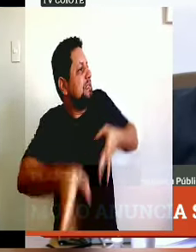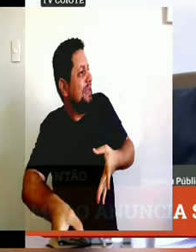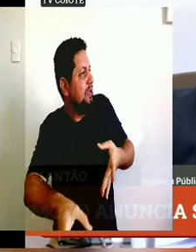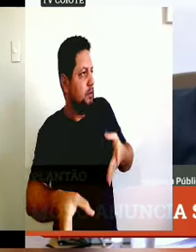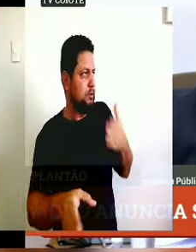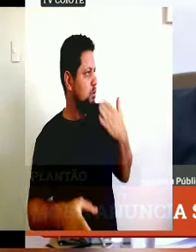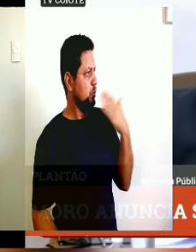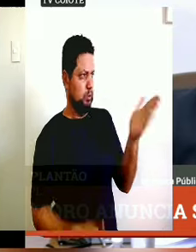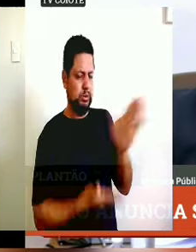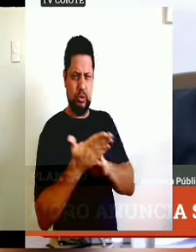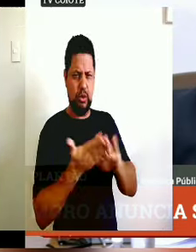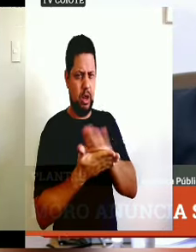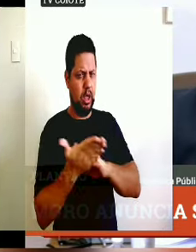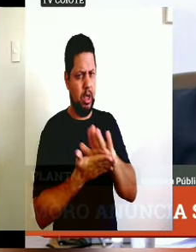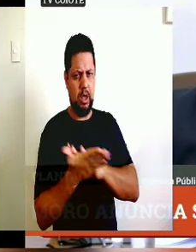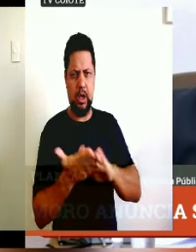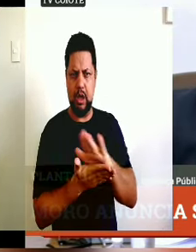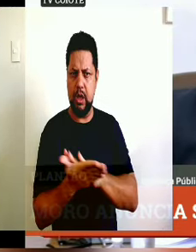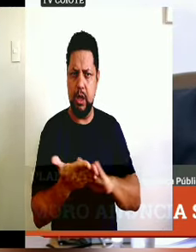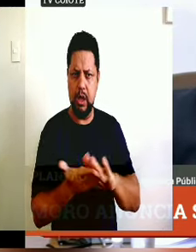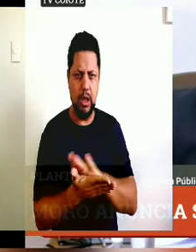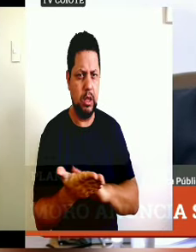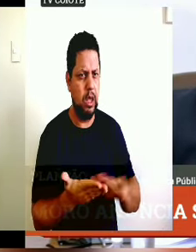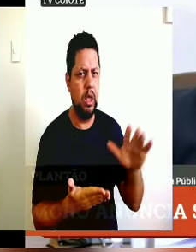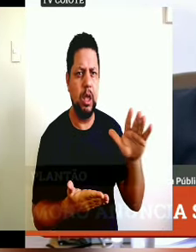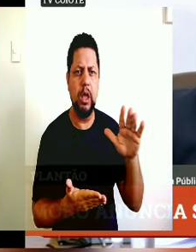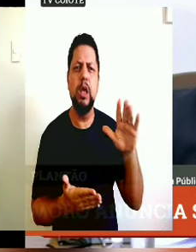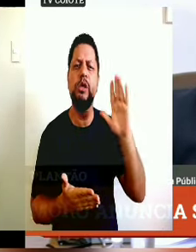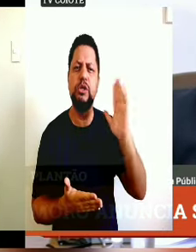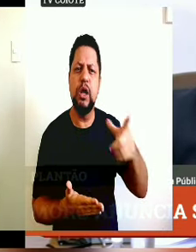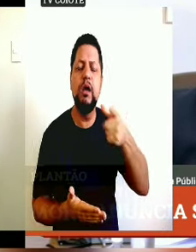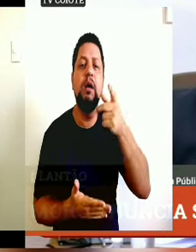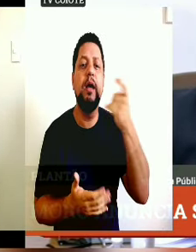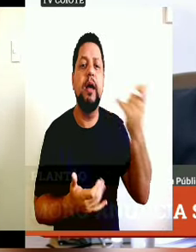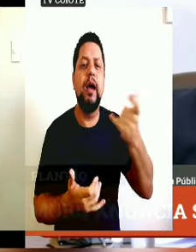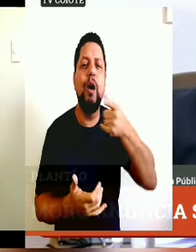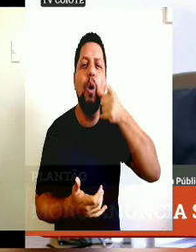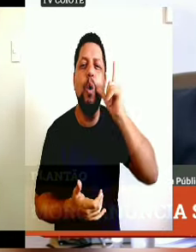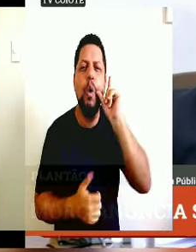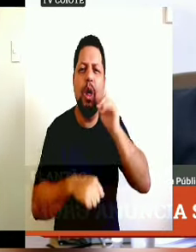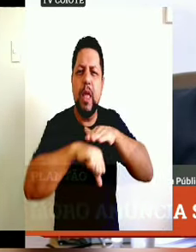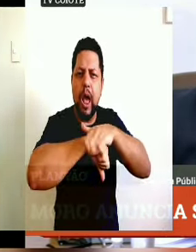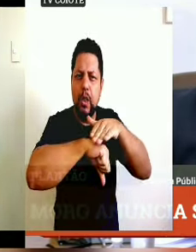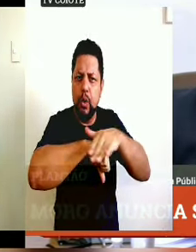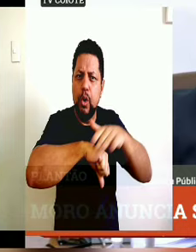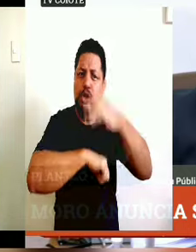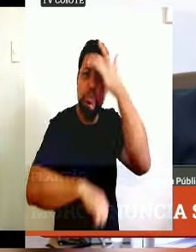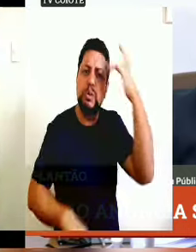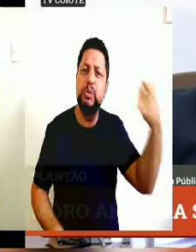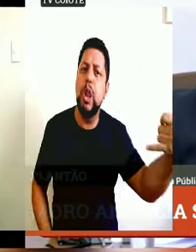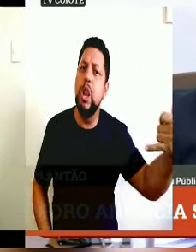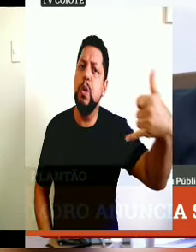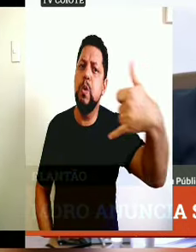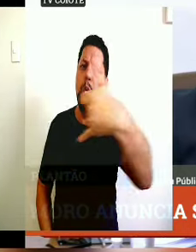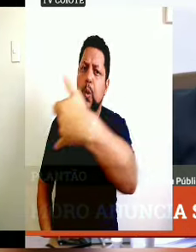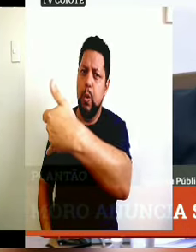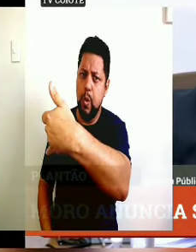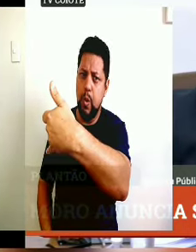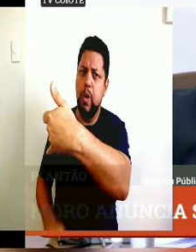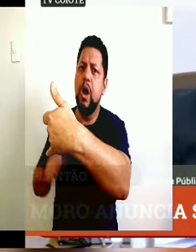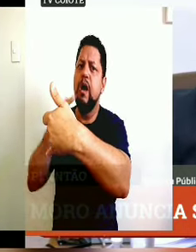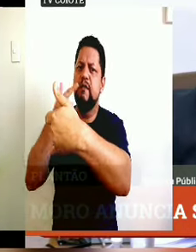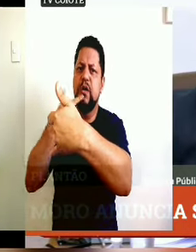exoneração. Depois ele me comunicou que ontem à noite recebeu uma ligação dizendo que ia ser